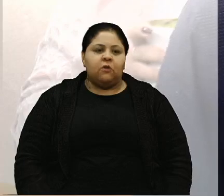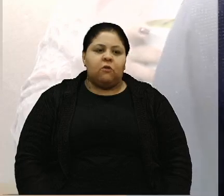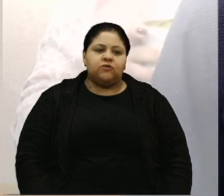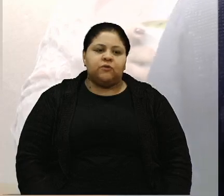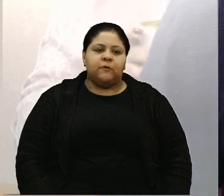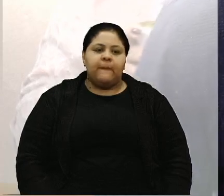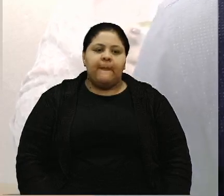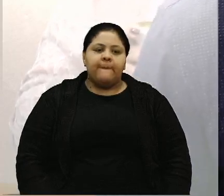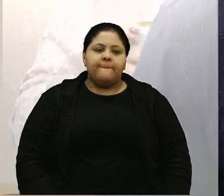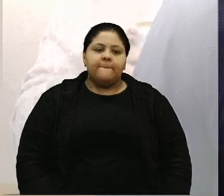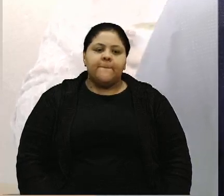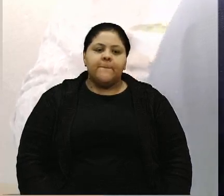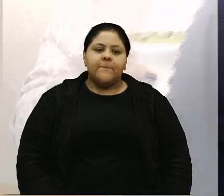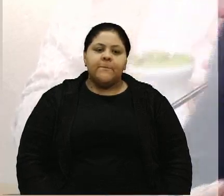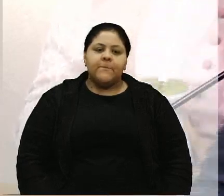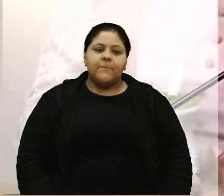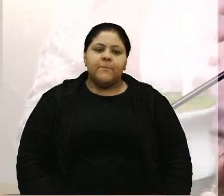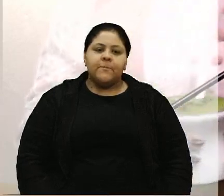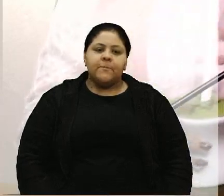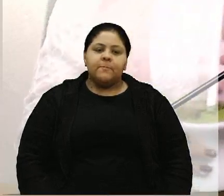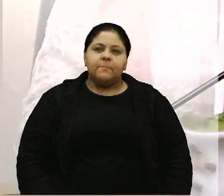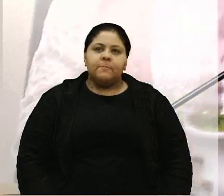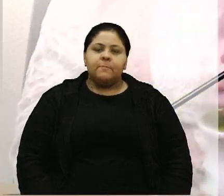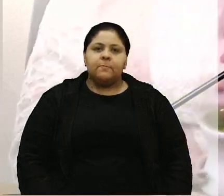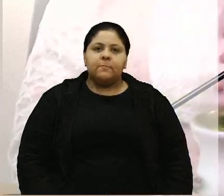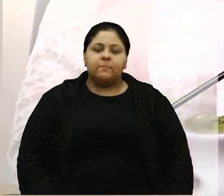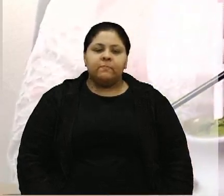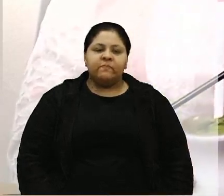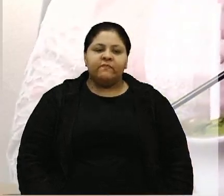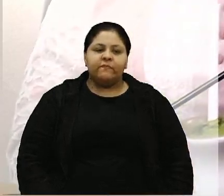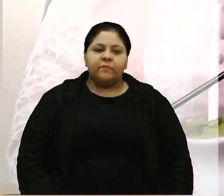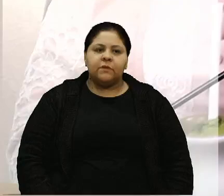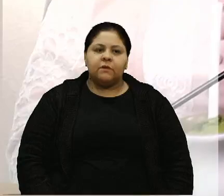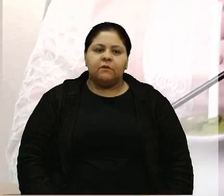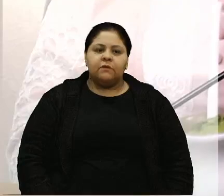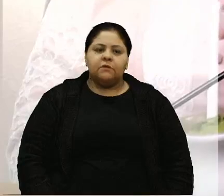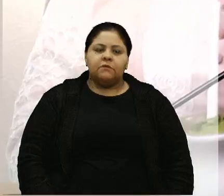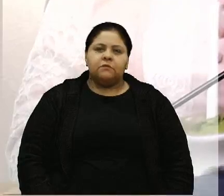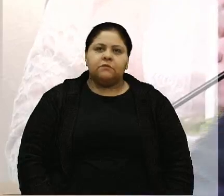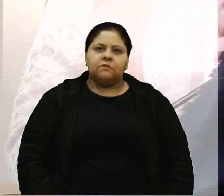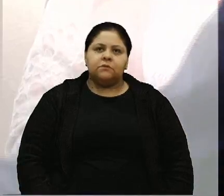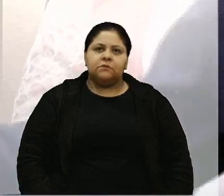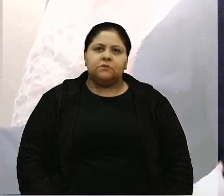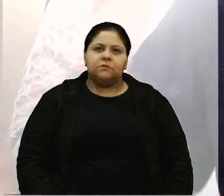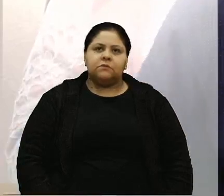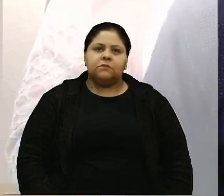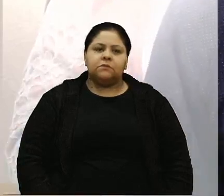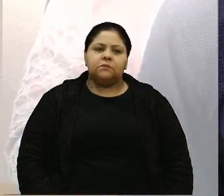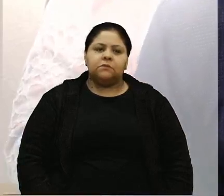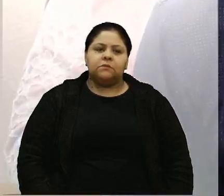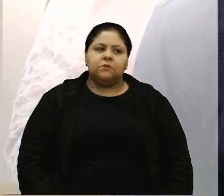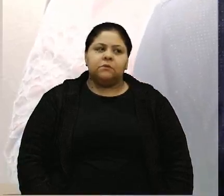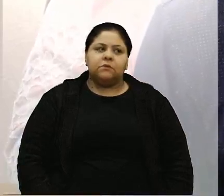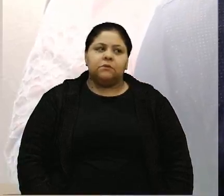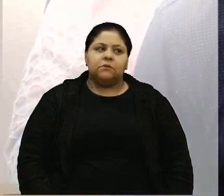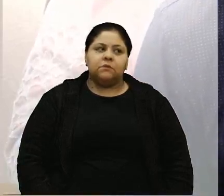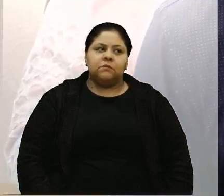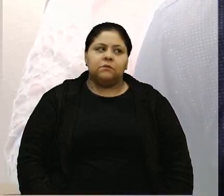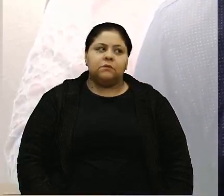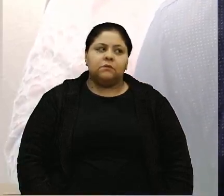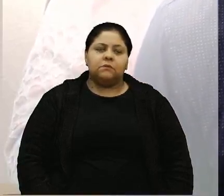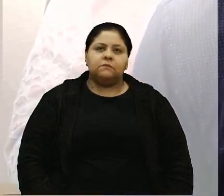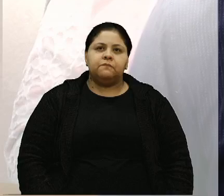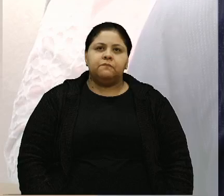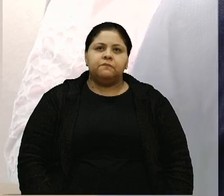emplumado, meio triste, encabulado, mil vezes me perguntei, por que é que não me pulei pra morrer no teu